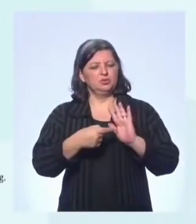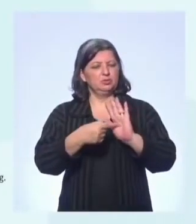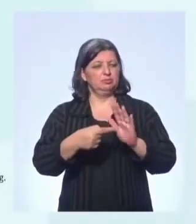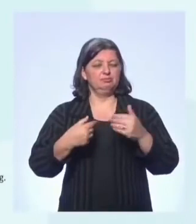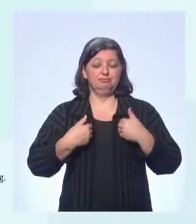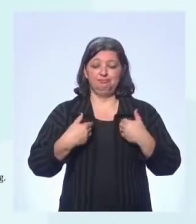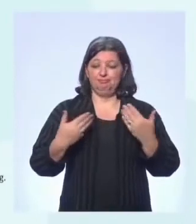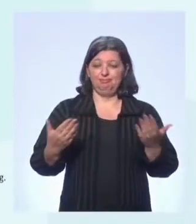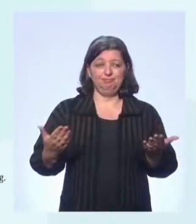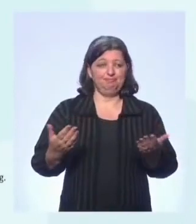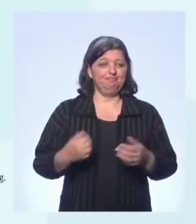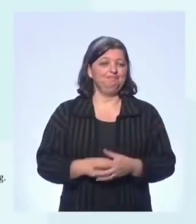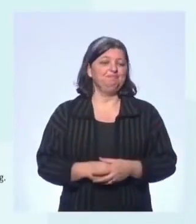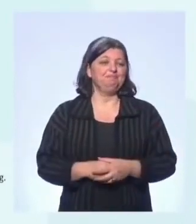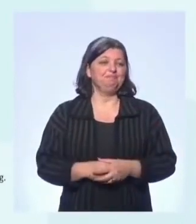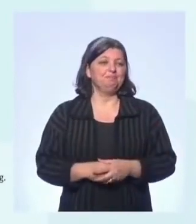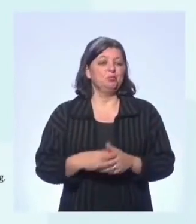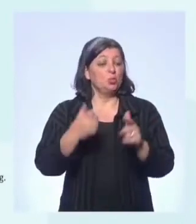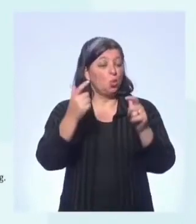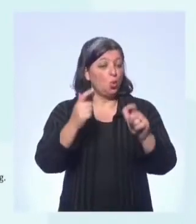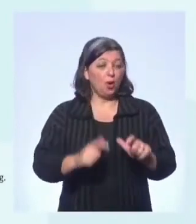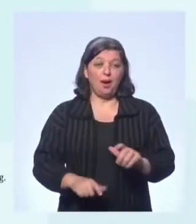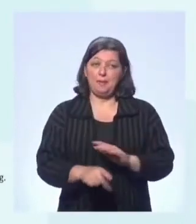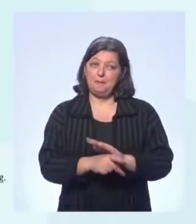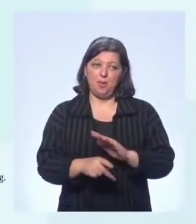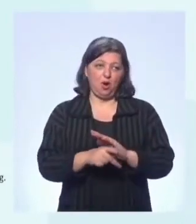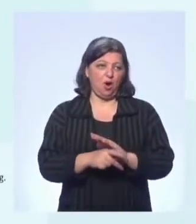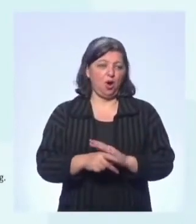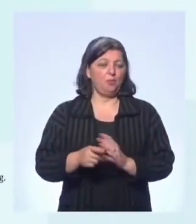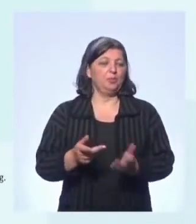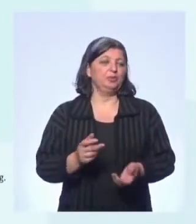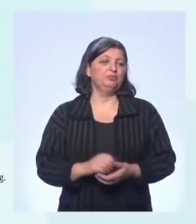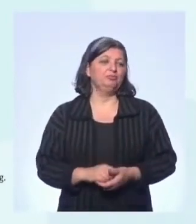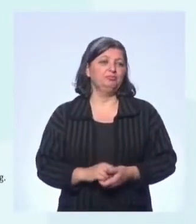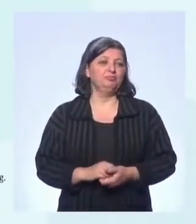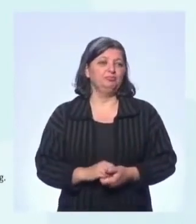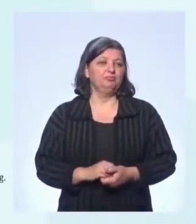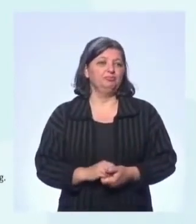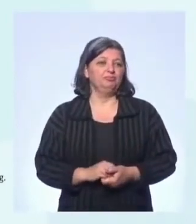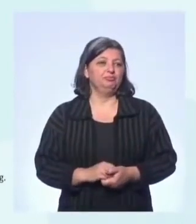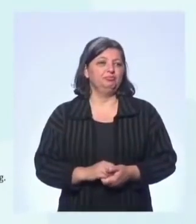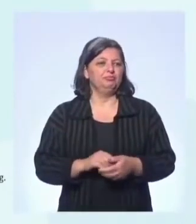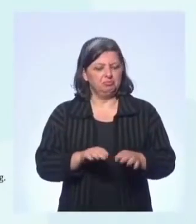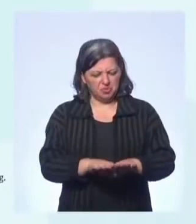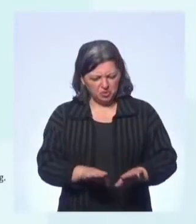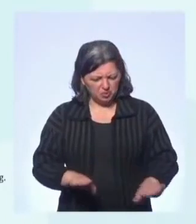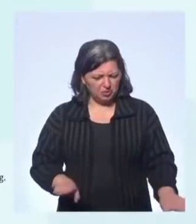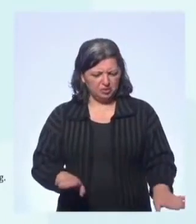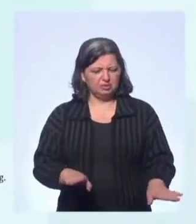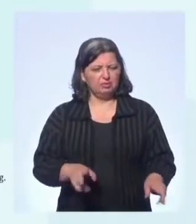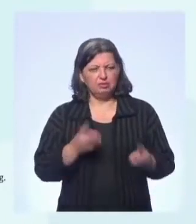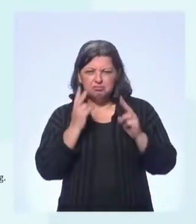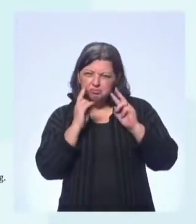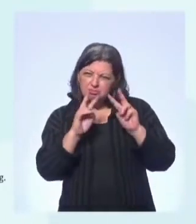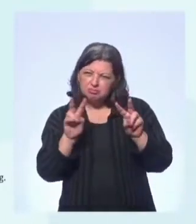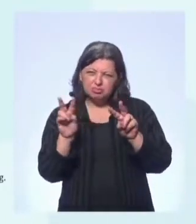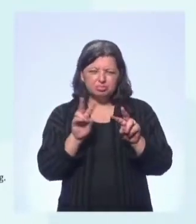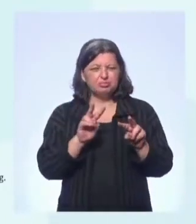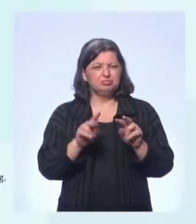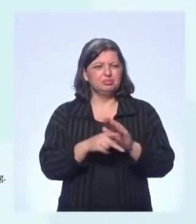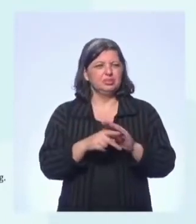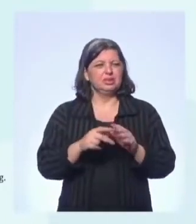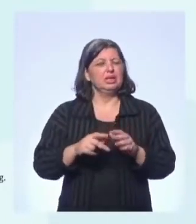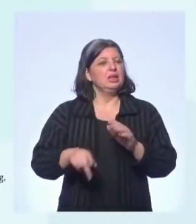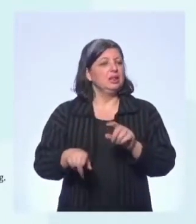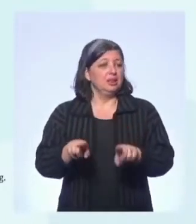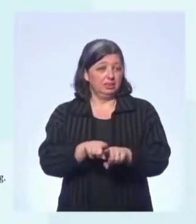vontade, eles estão no seu habitat, eles estão no chão observando, eles estão sob as